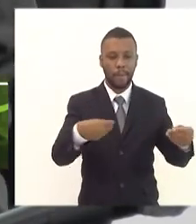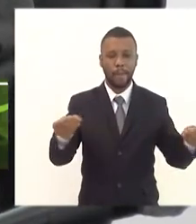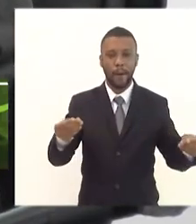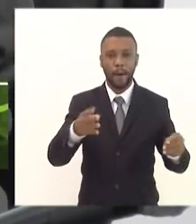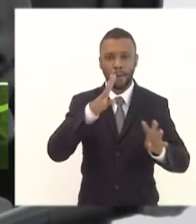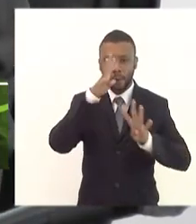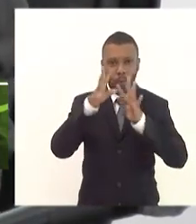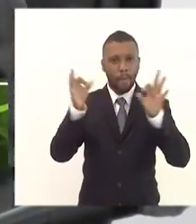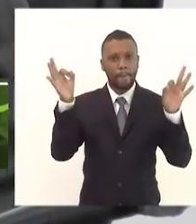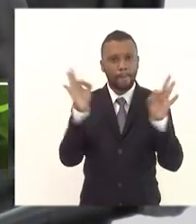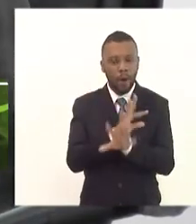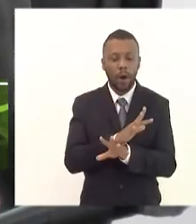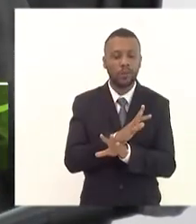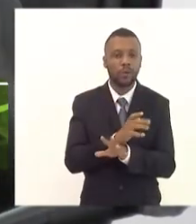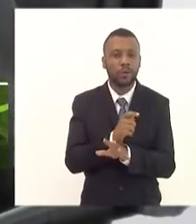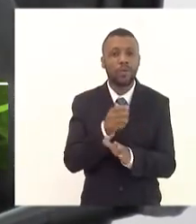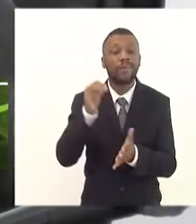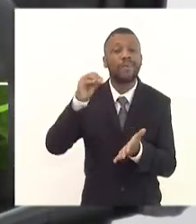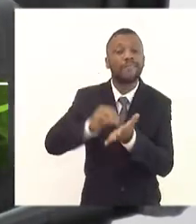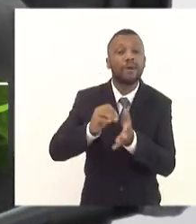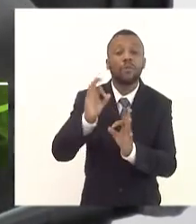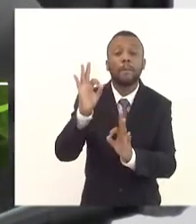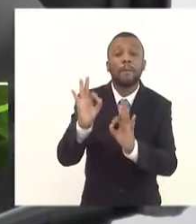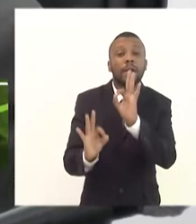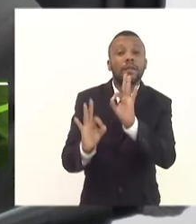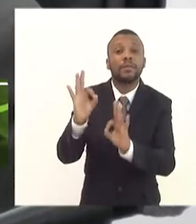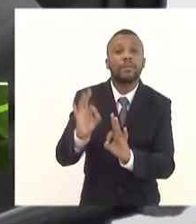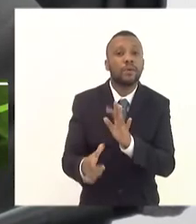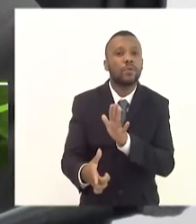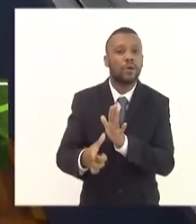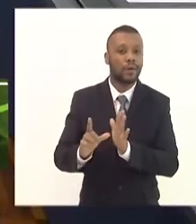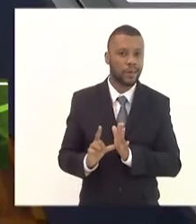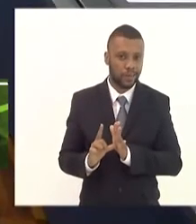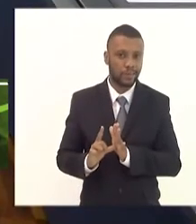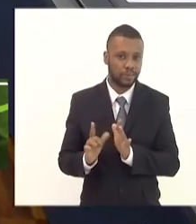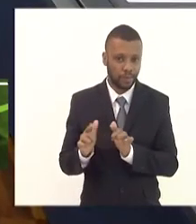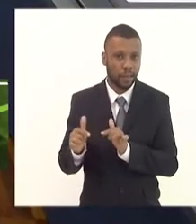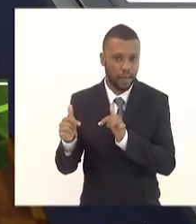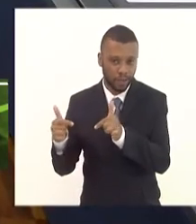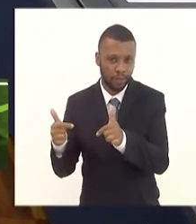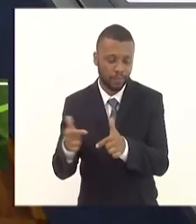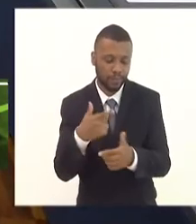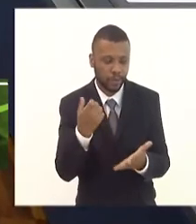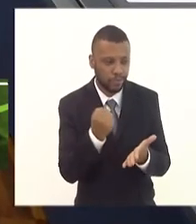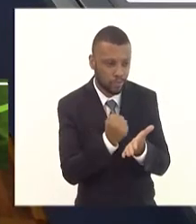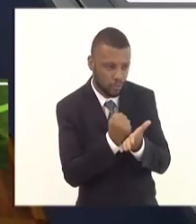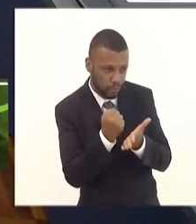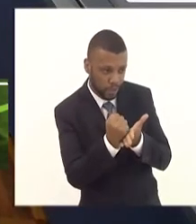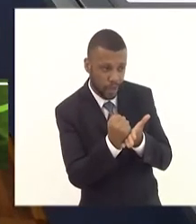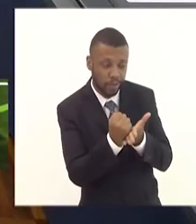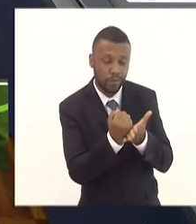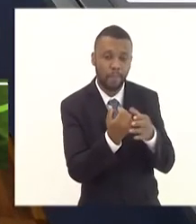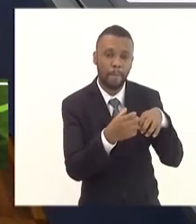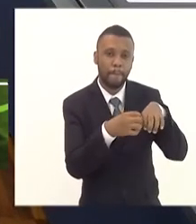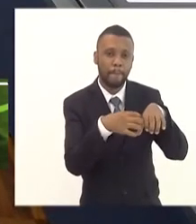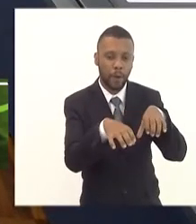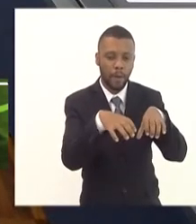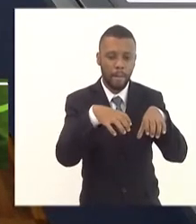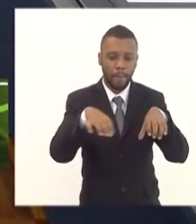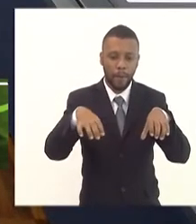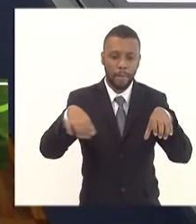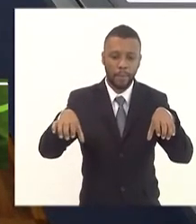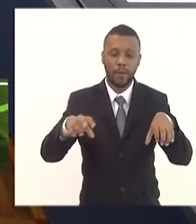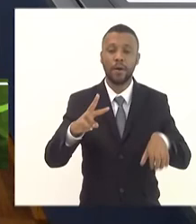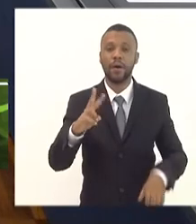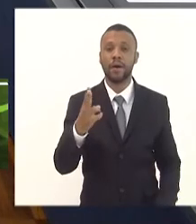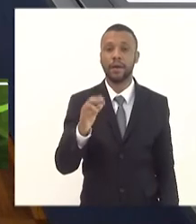tem, né, um planejamento para fazer isso. Não, nesse caso do contrato por região hidrográfica,